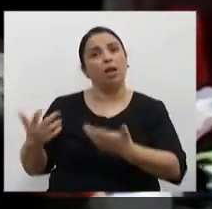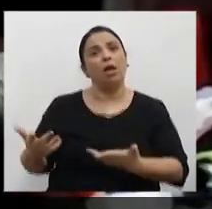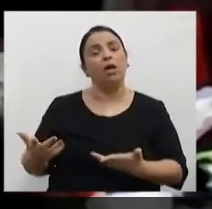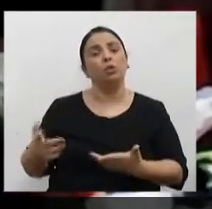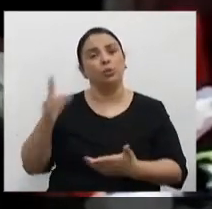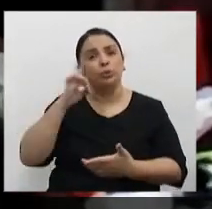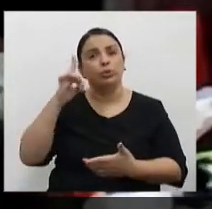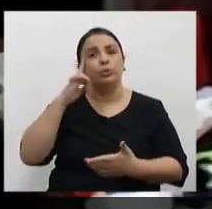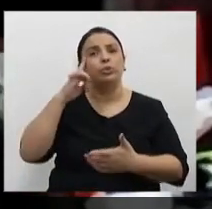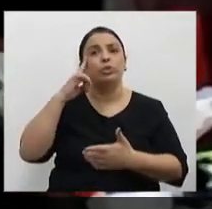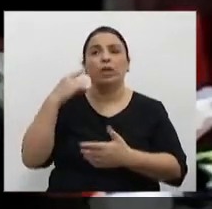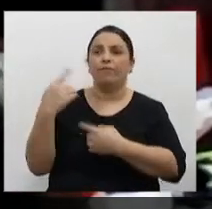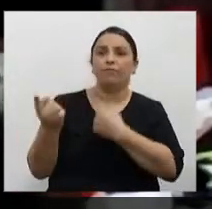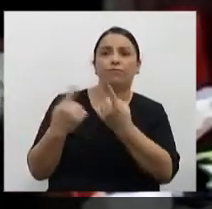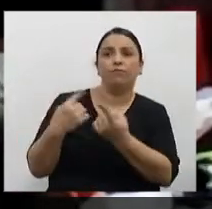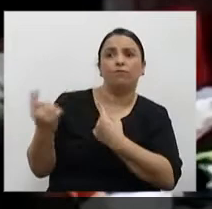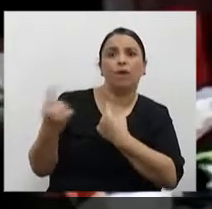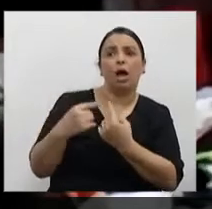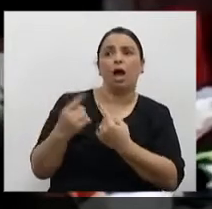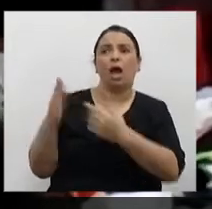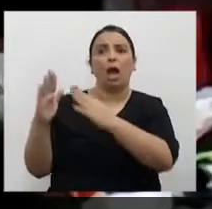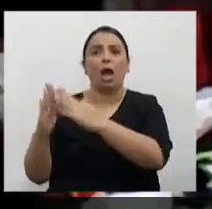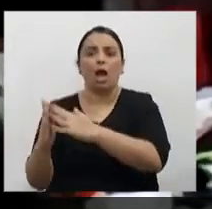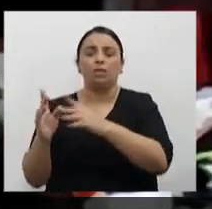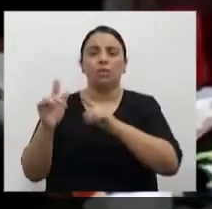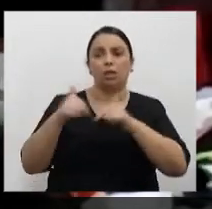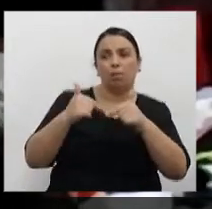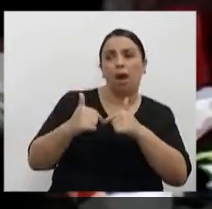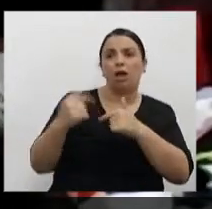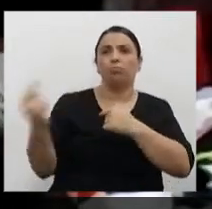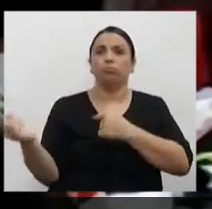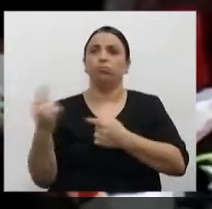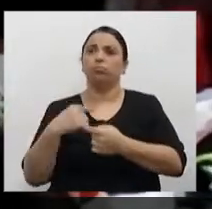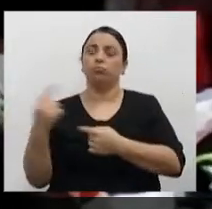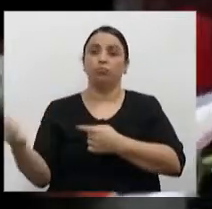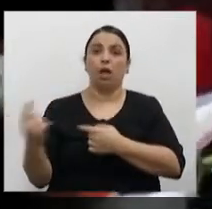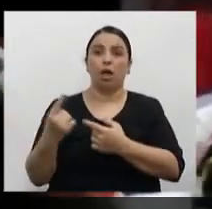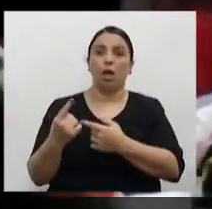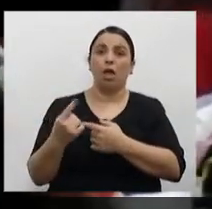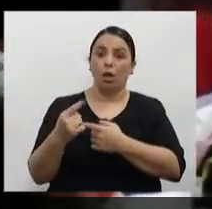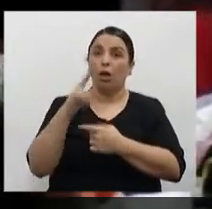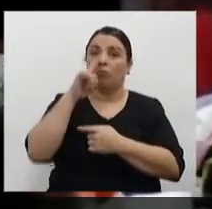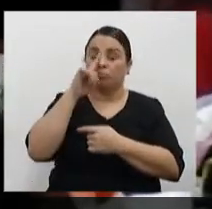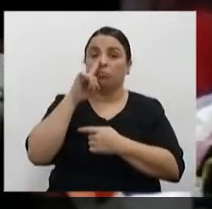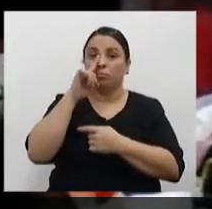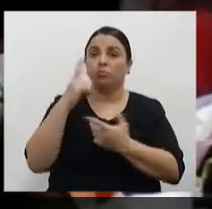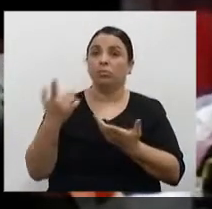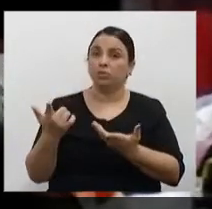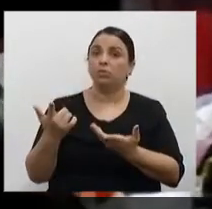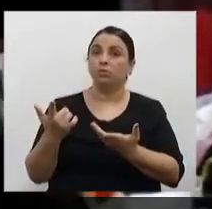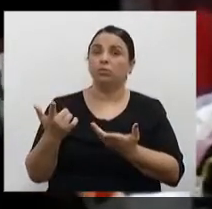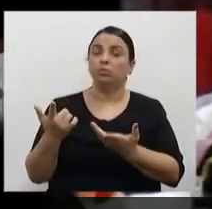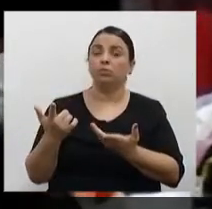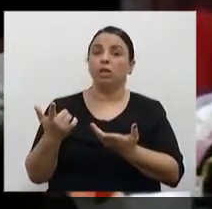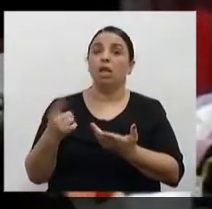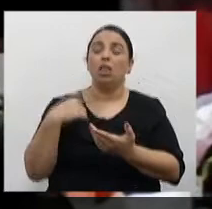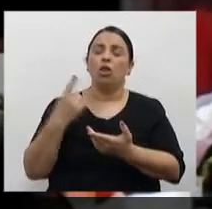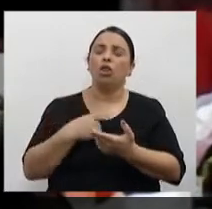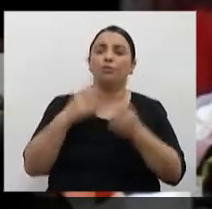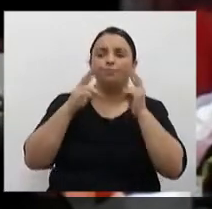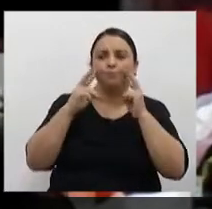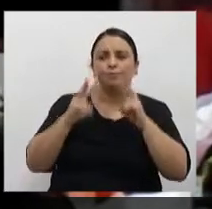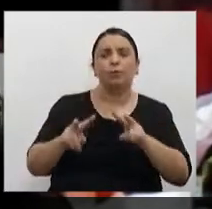Diretamente com o vírus, correndo risco, né? Diariamente. Então, a gente vê essa necessidade